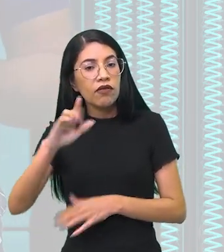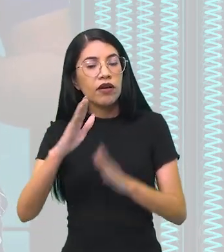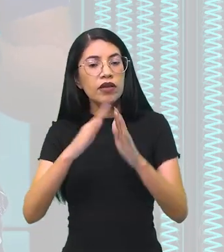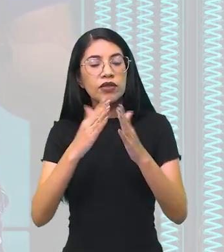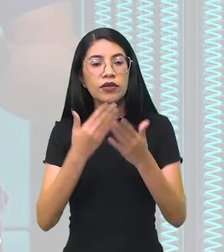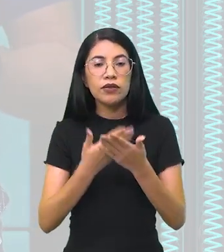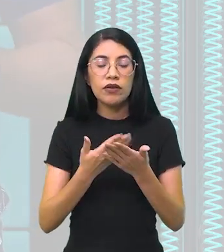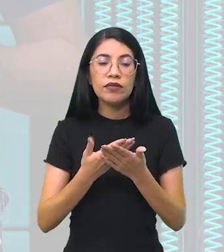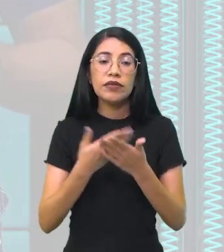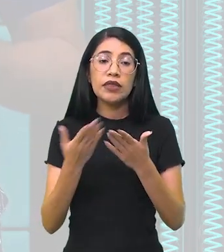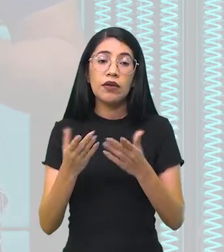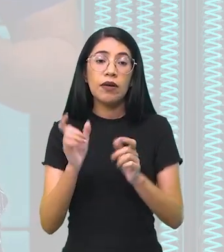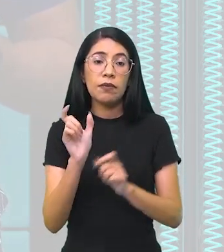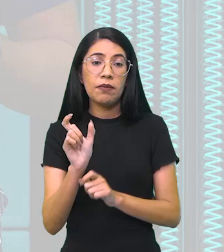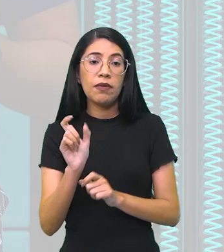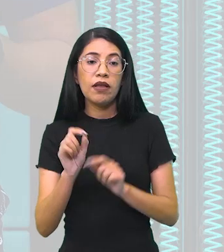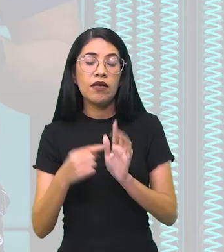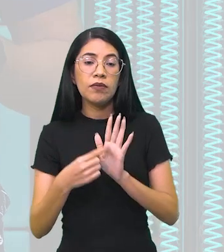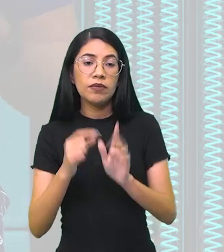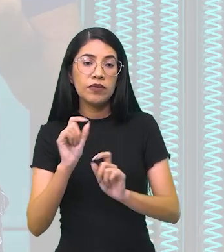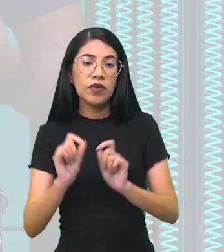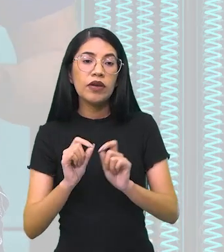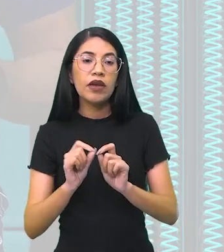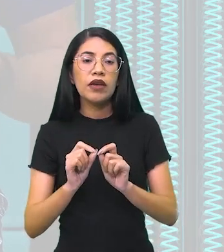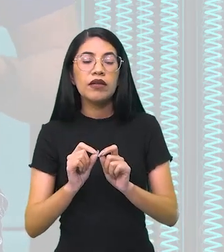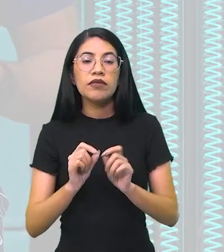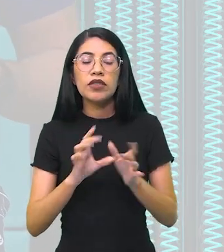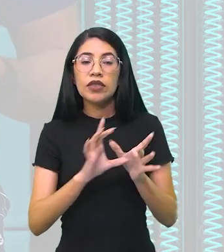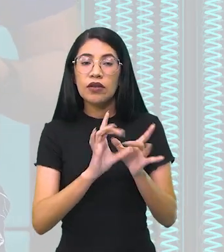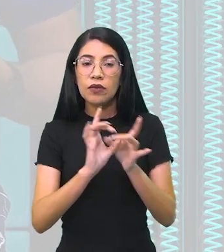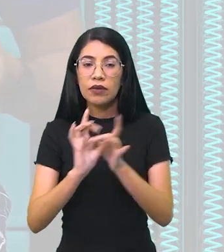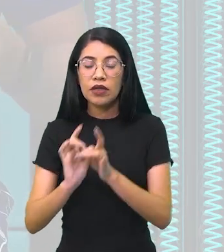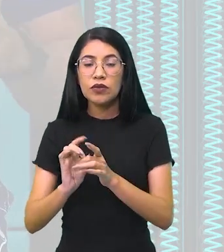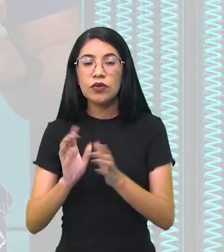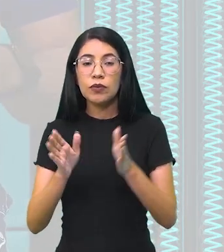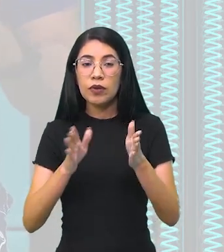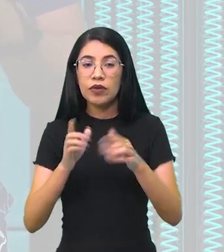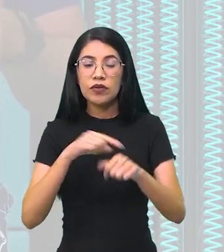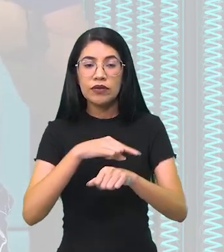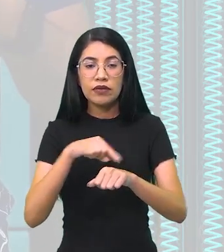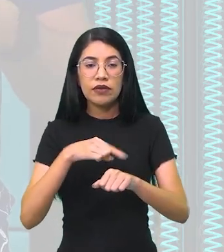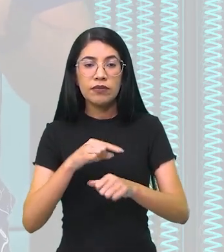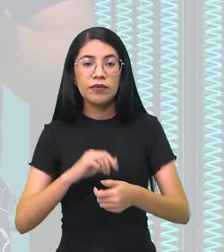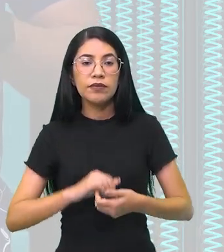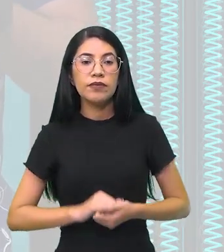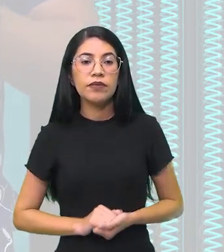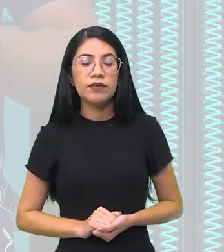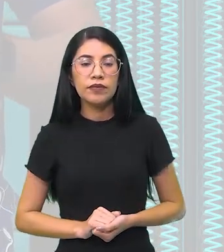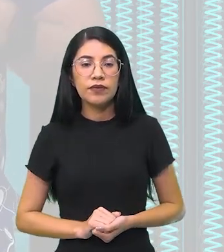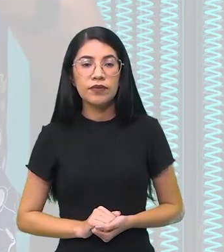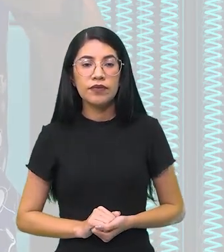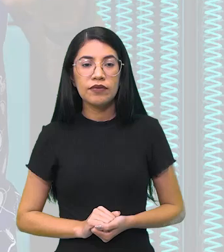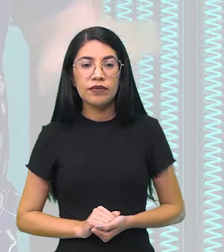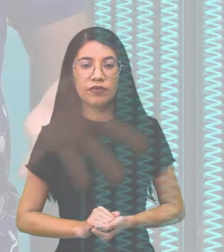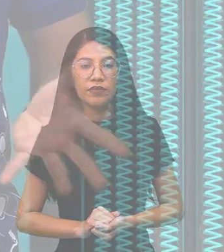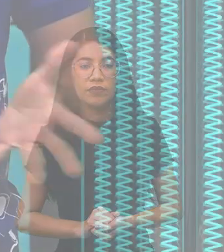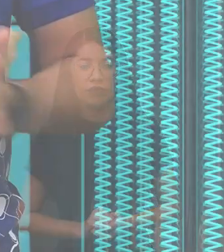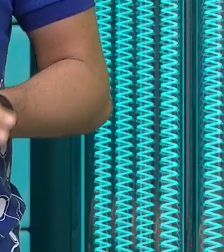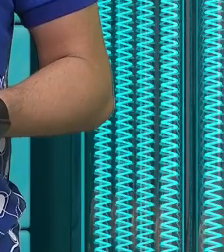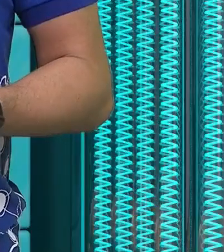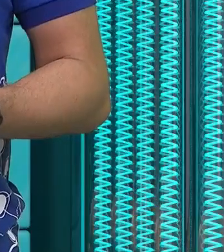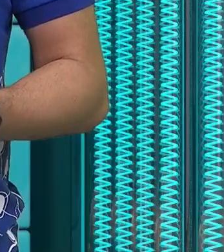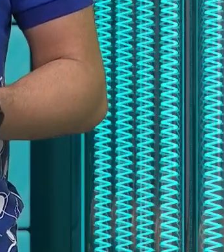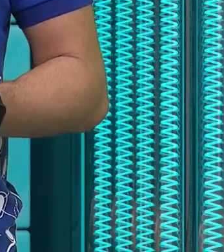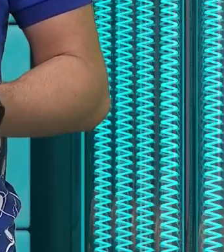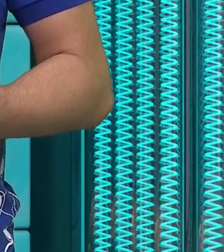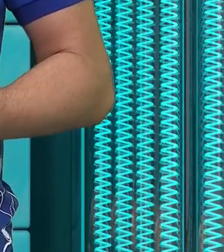essas palavras, elas indicam aí, então, a circunstância de tempo. E essas palavras, ontem, hoje e amanhã, elas modificam,